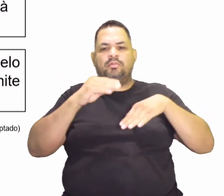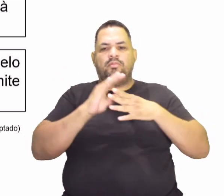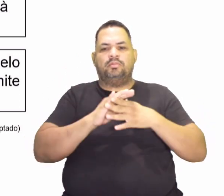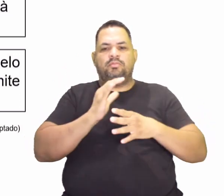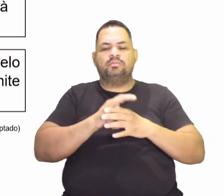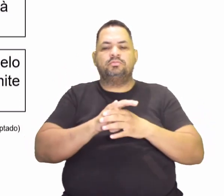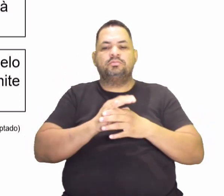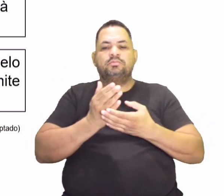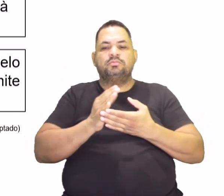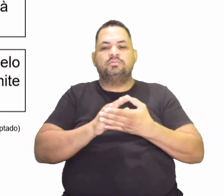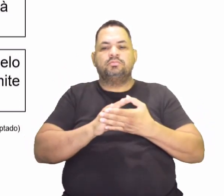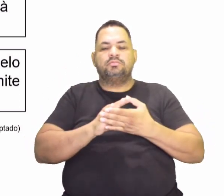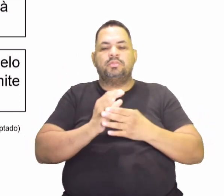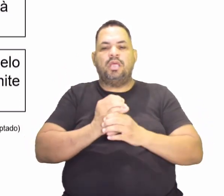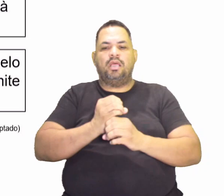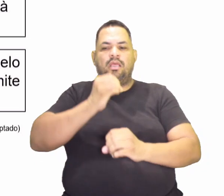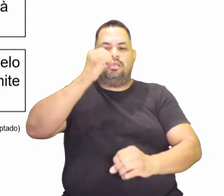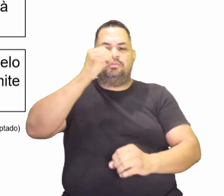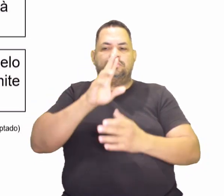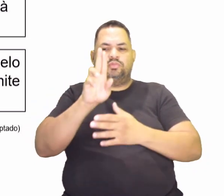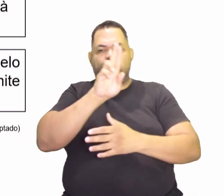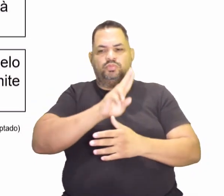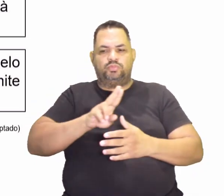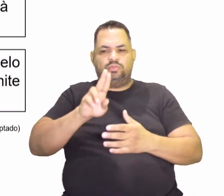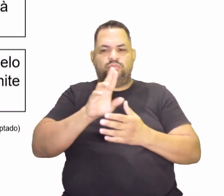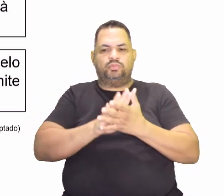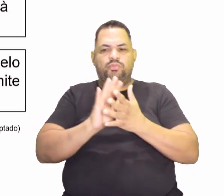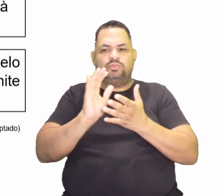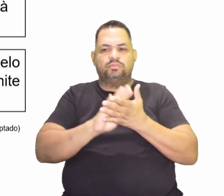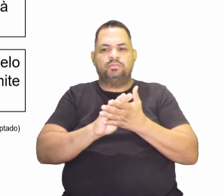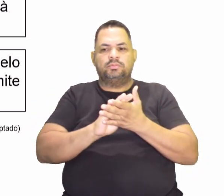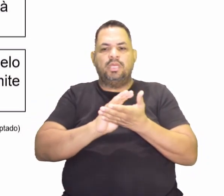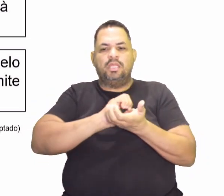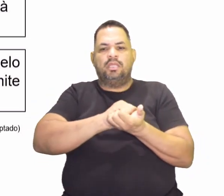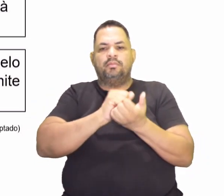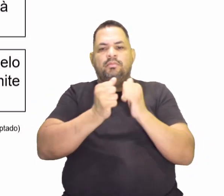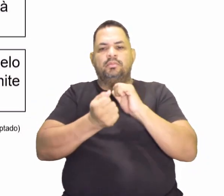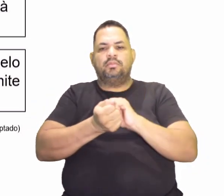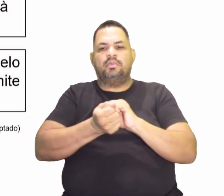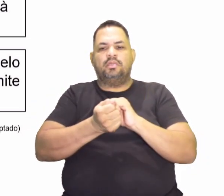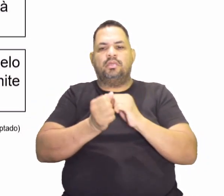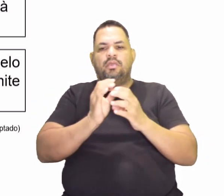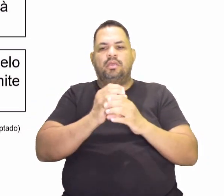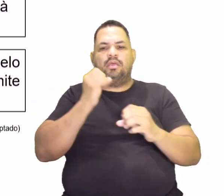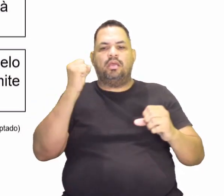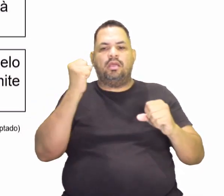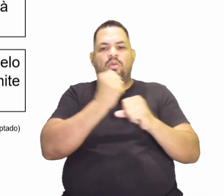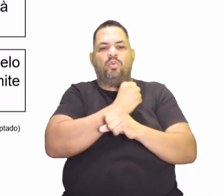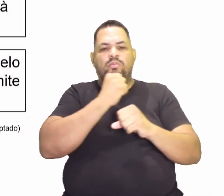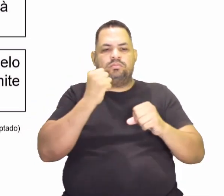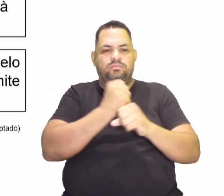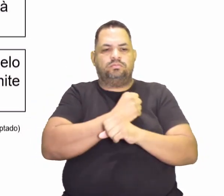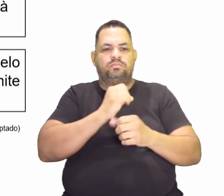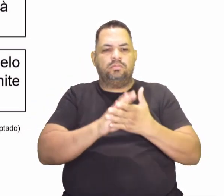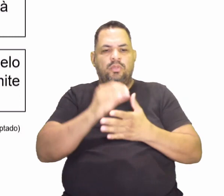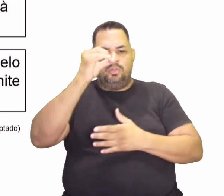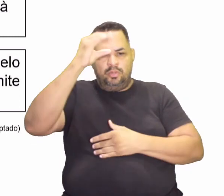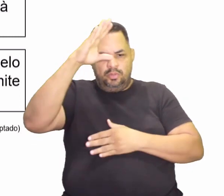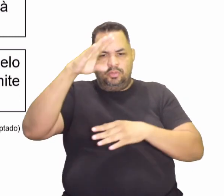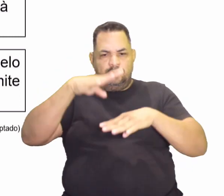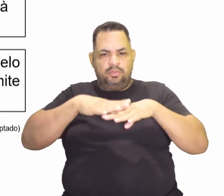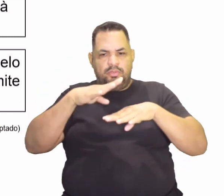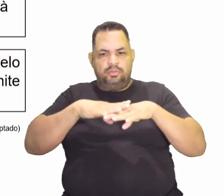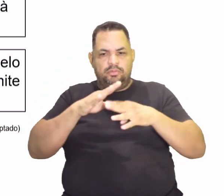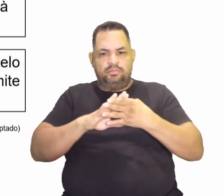muito a matemática para se adequar à construção civil. O conhecimento matemático é